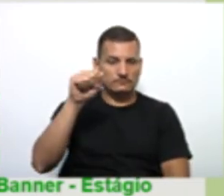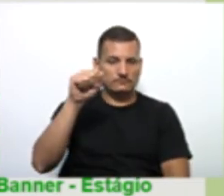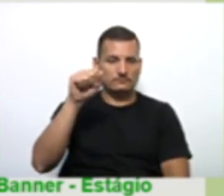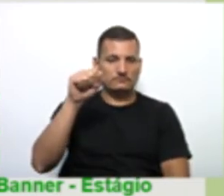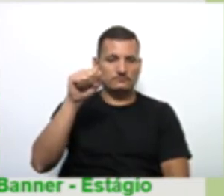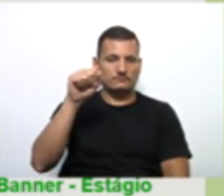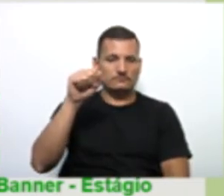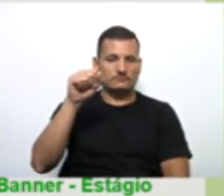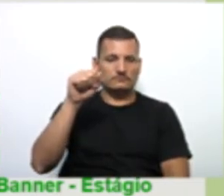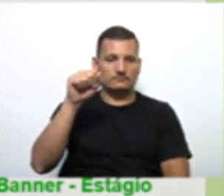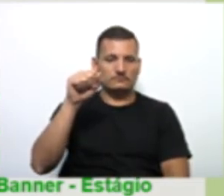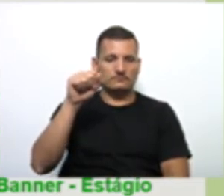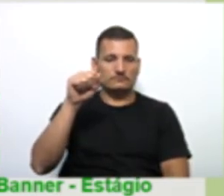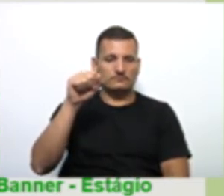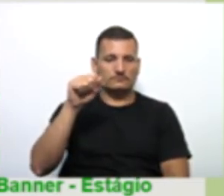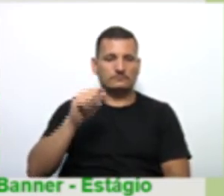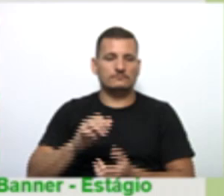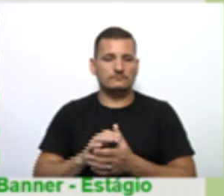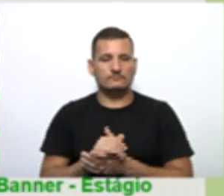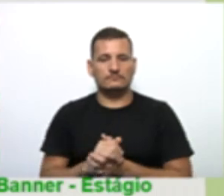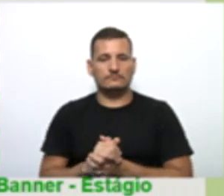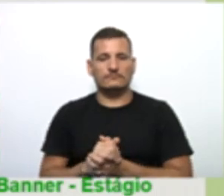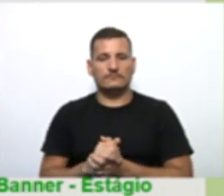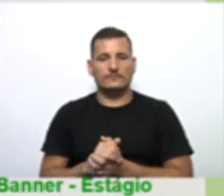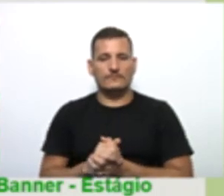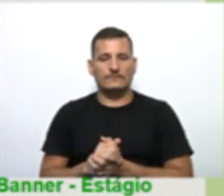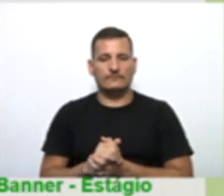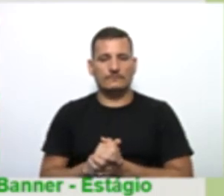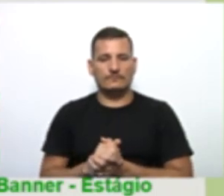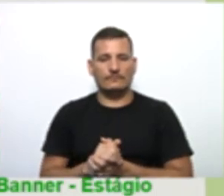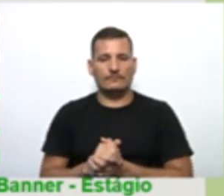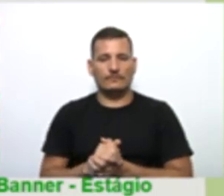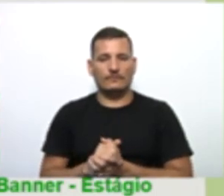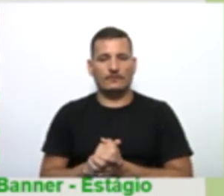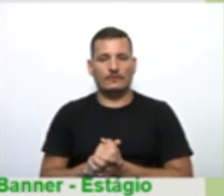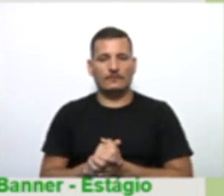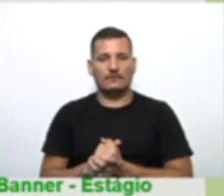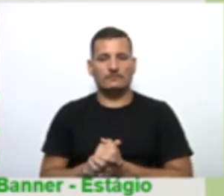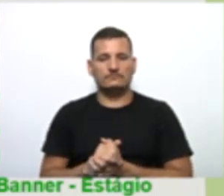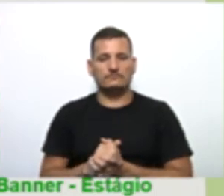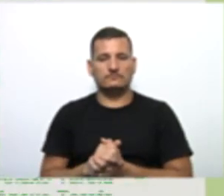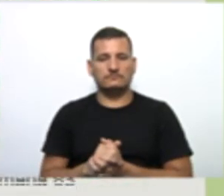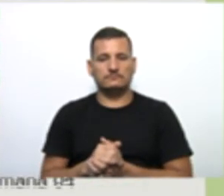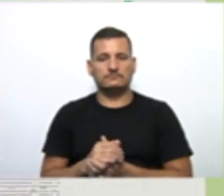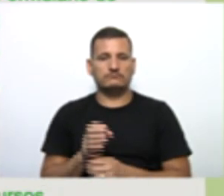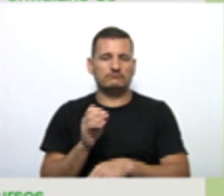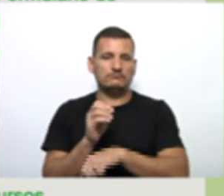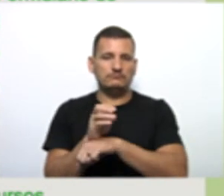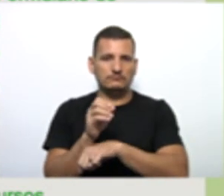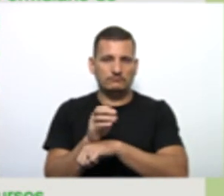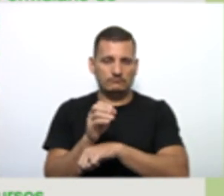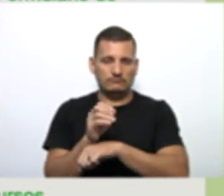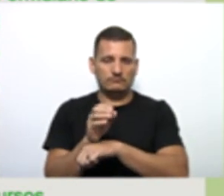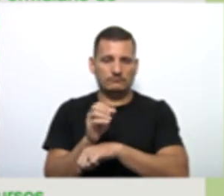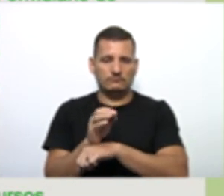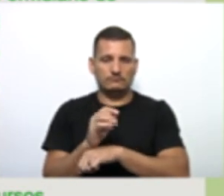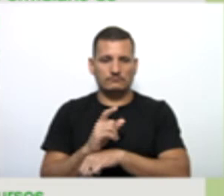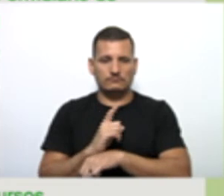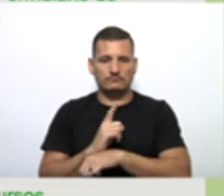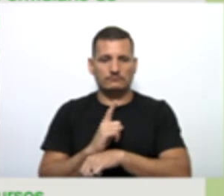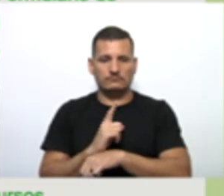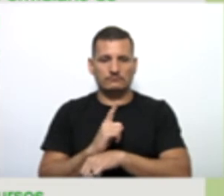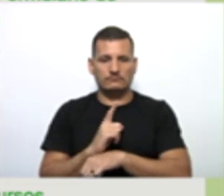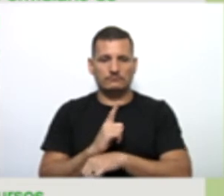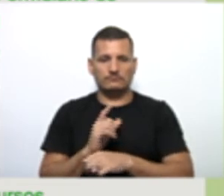aplicada. E aí, depois tem a orientação passo a passo de como isso vai acontecer. Para